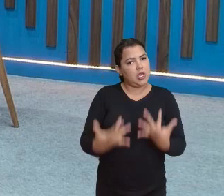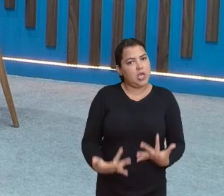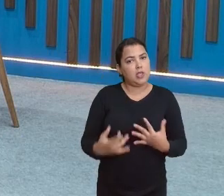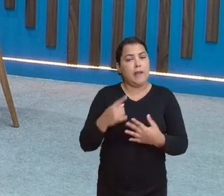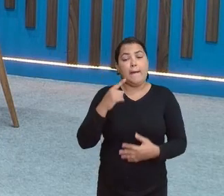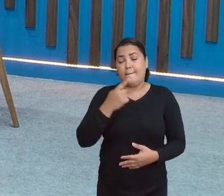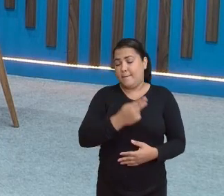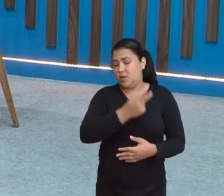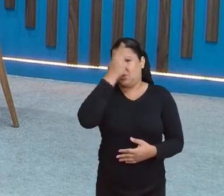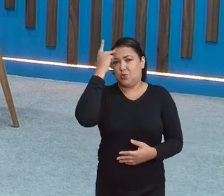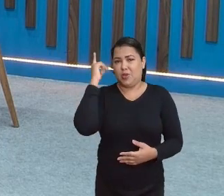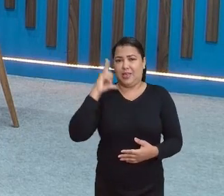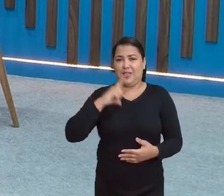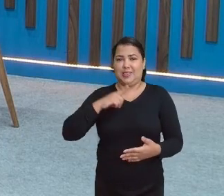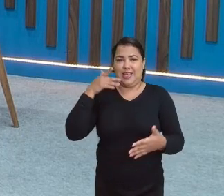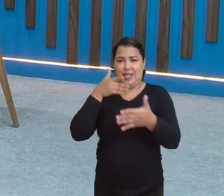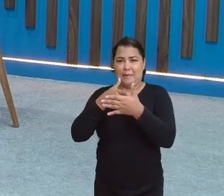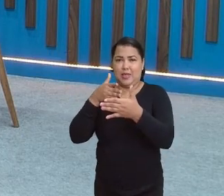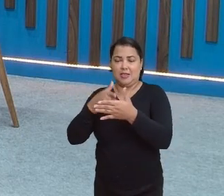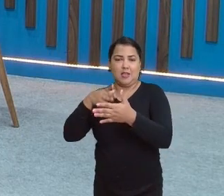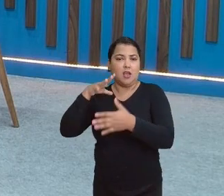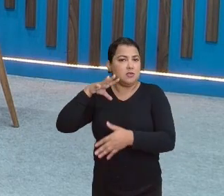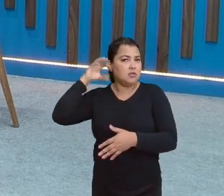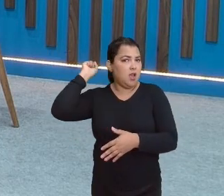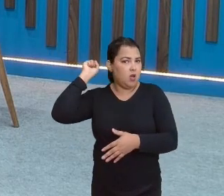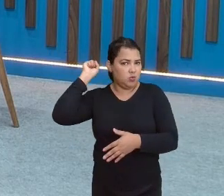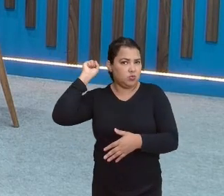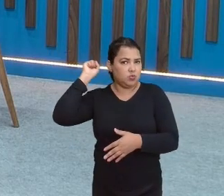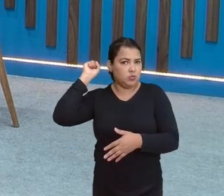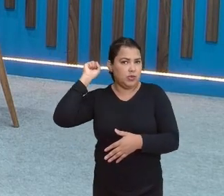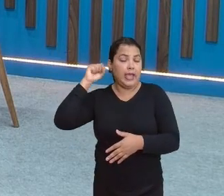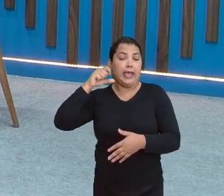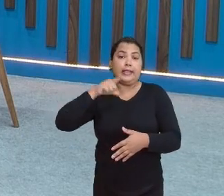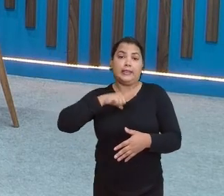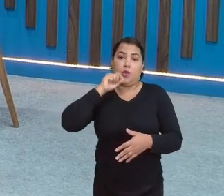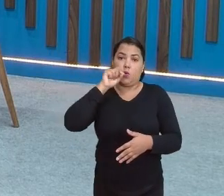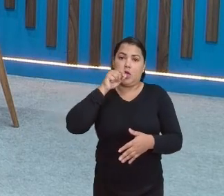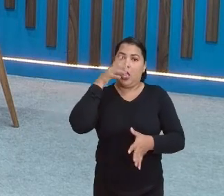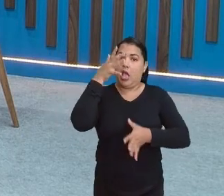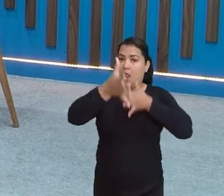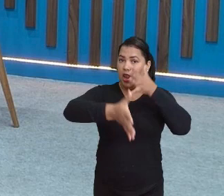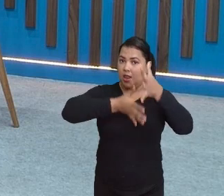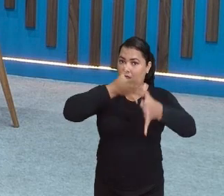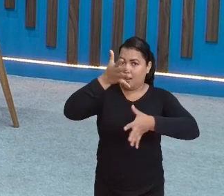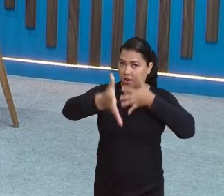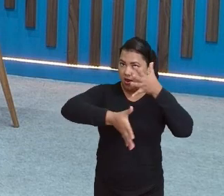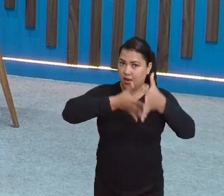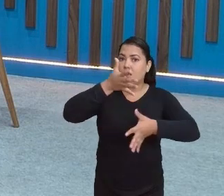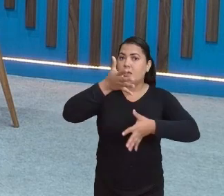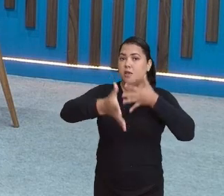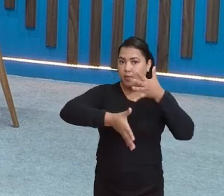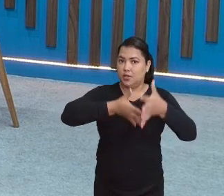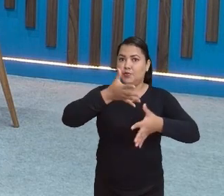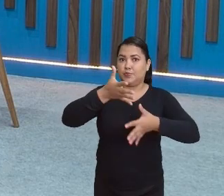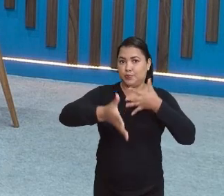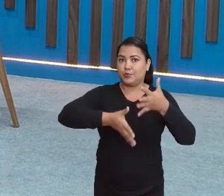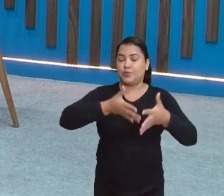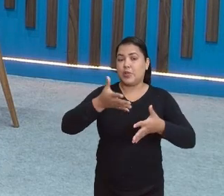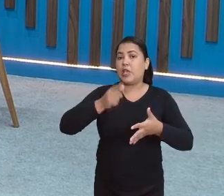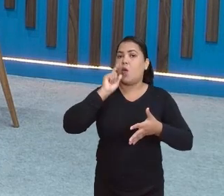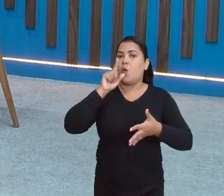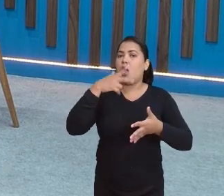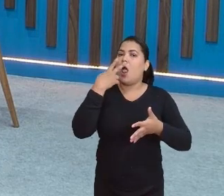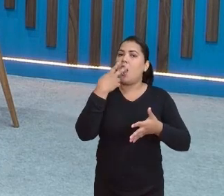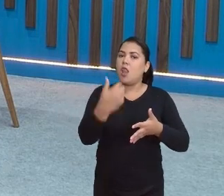a limitação auditiva, né? A gente tem a Libras aí, como Jéssica tá aí fazendo, que é a nossa língua,